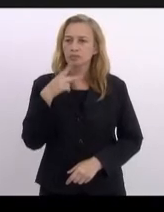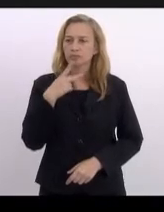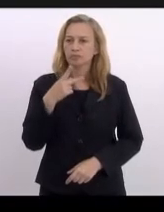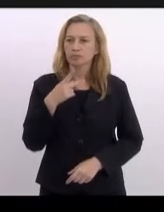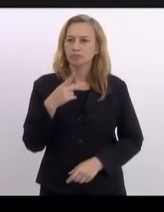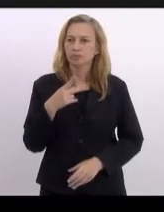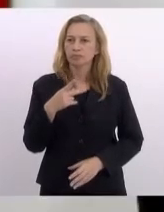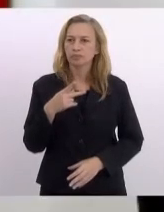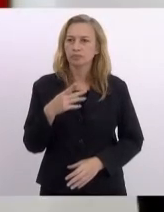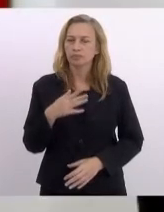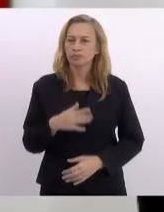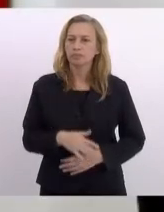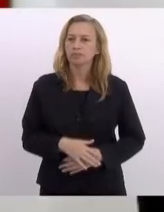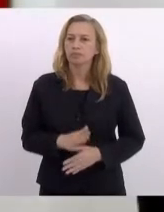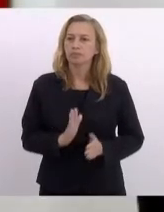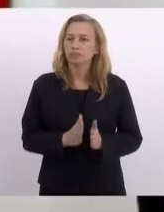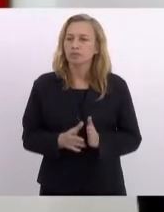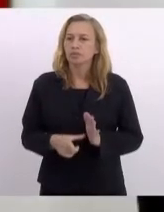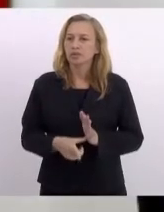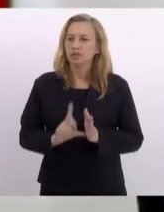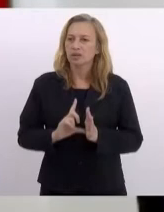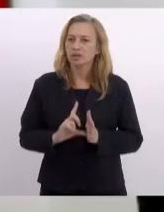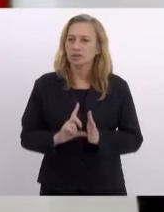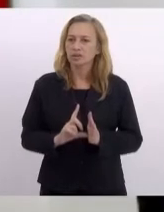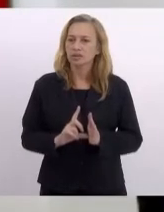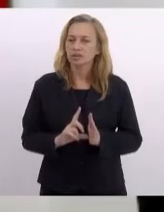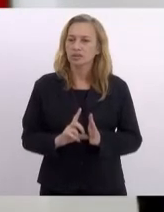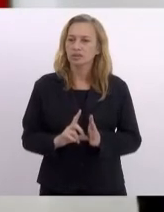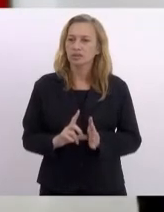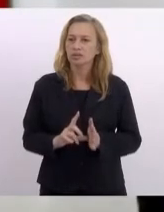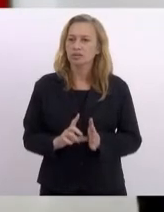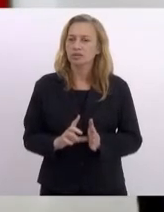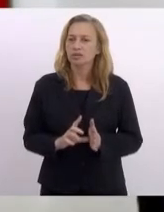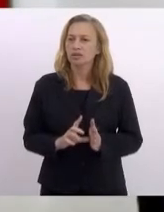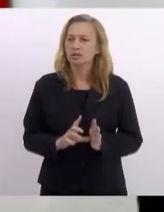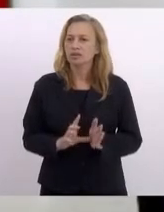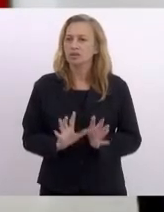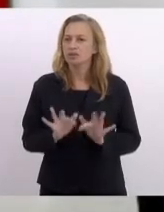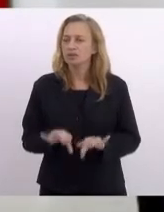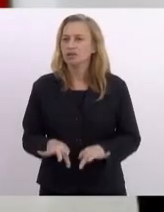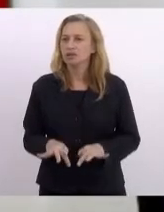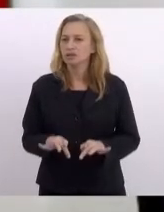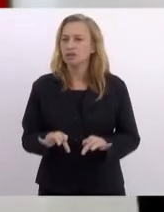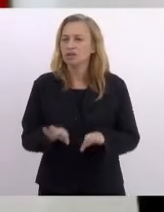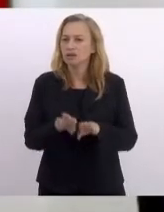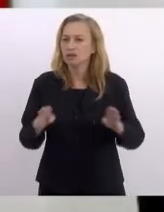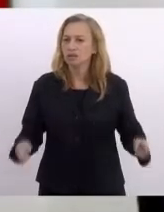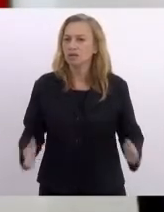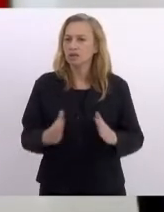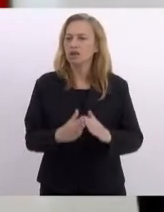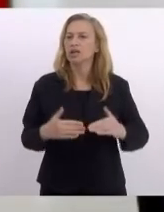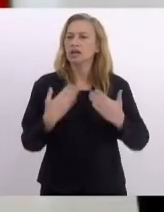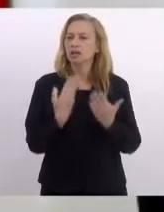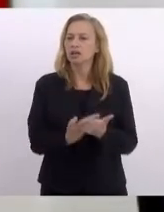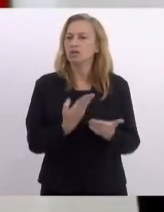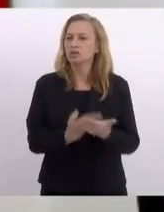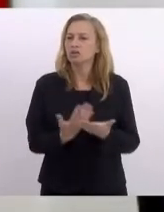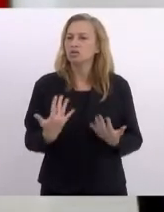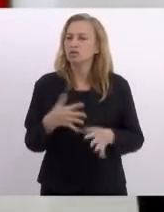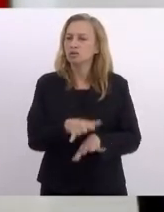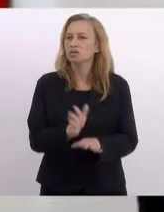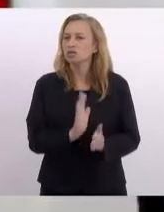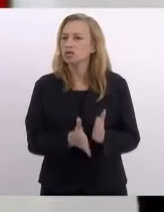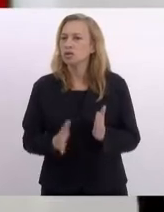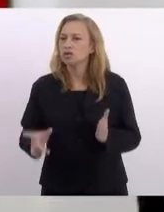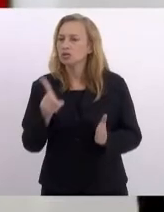Nada mais havendo a tratar, antes de encerrar a presente sessão, há sobre a mesa requerimento de inclusão na ordem